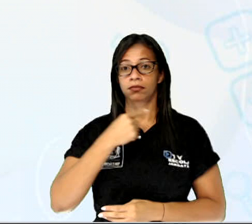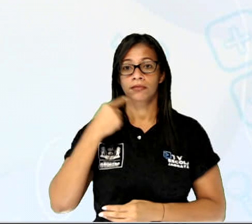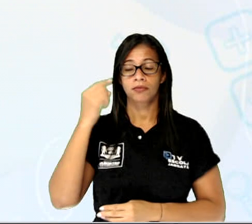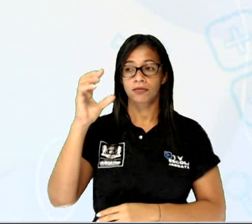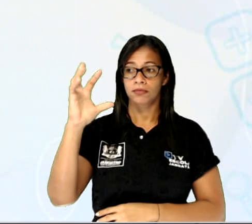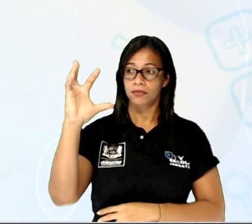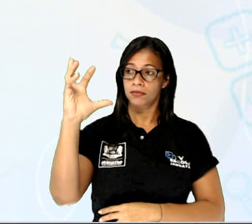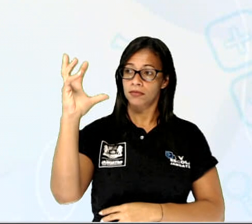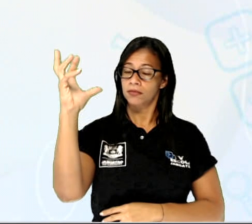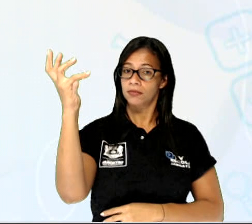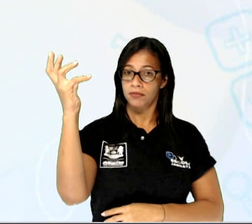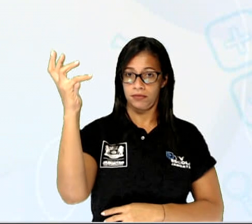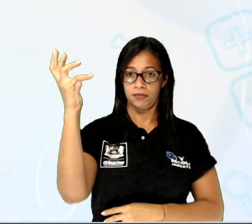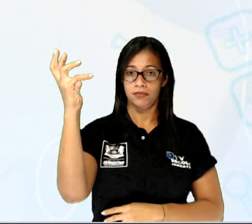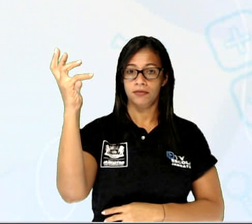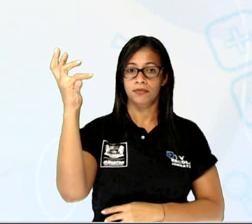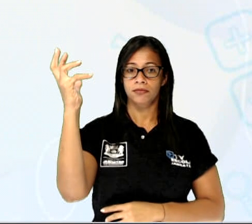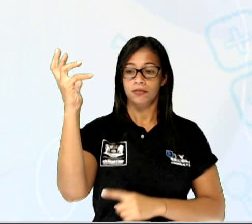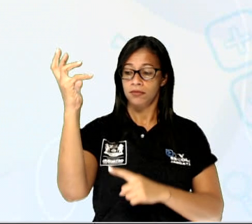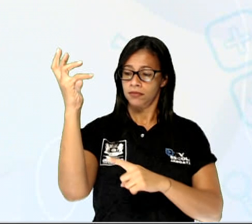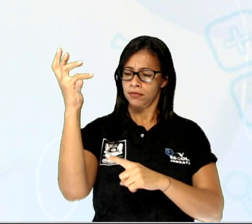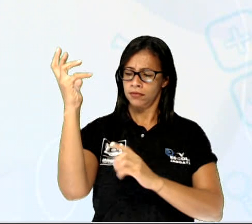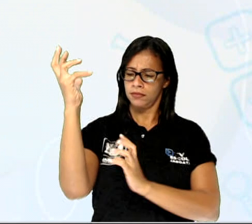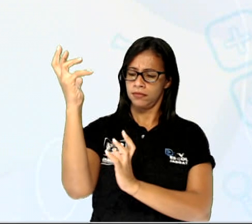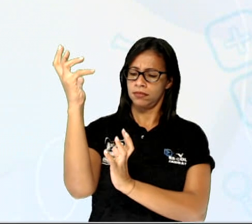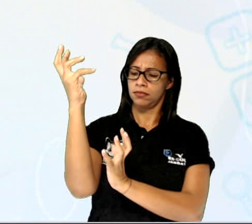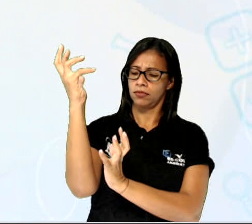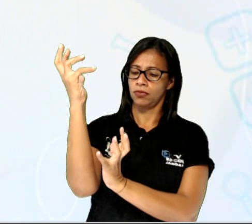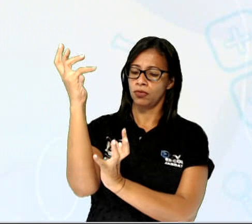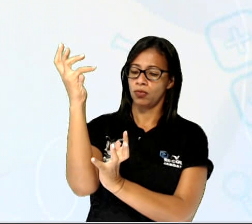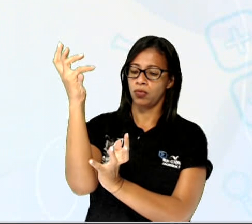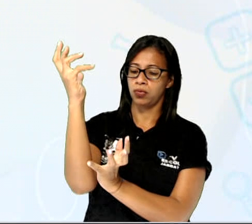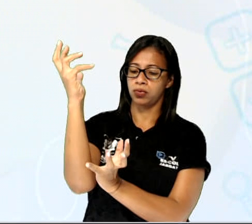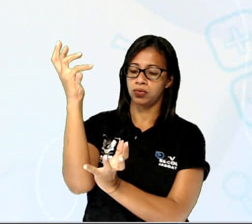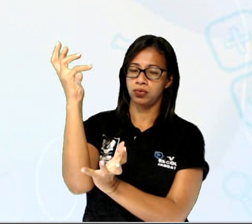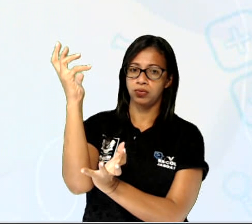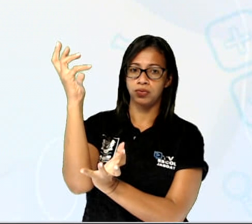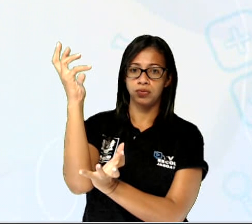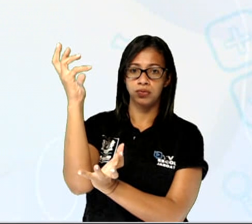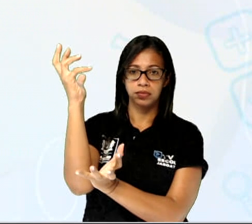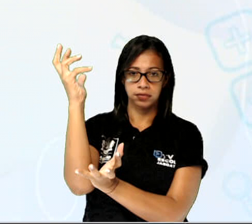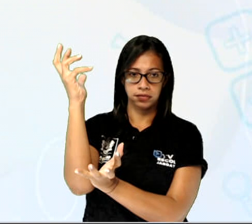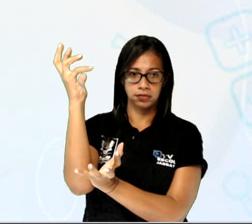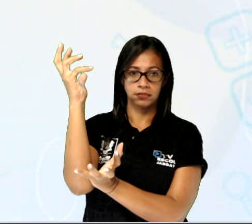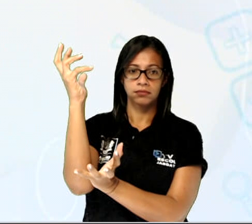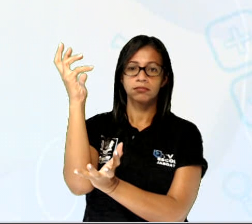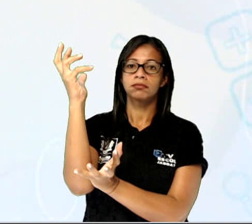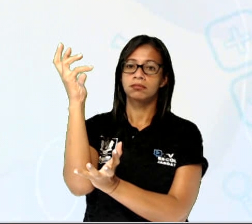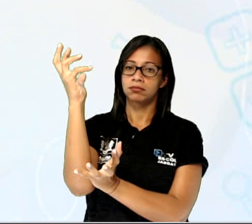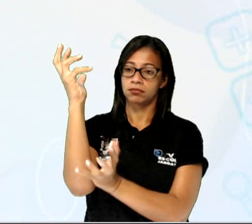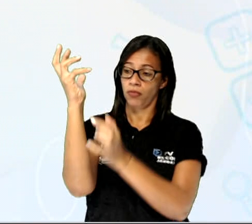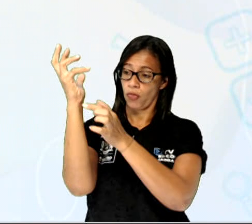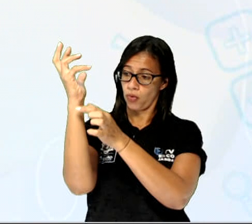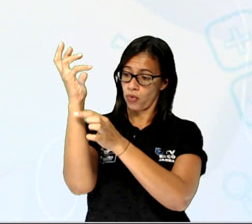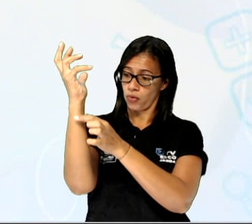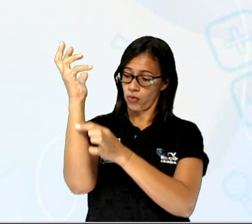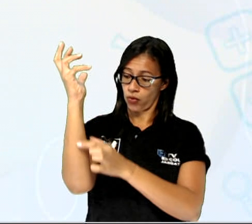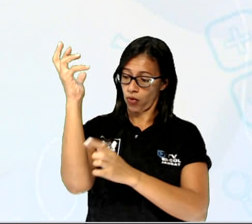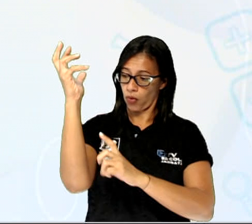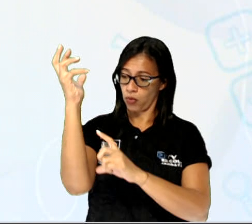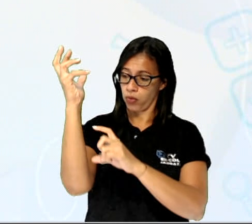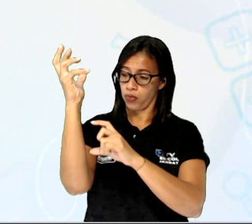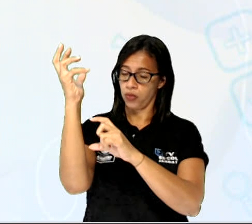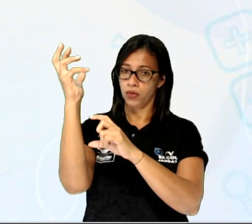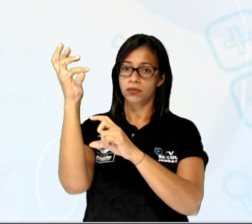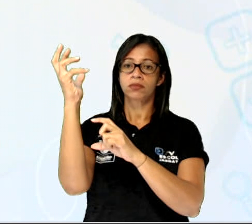da sombra mudou um pouco a posição, vocês estão percebendo isso? Diminuiu o tronco e